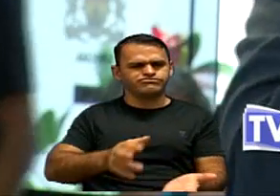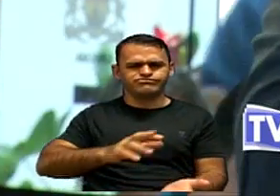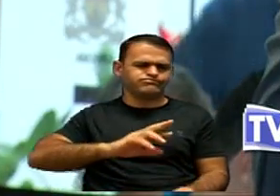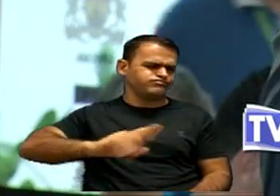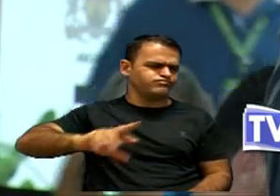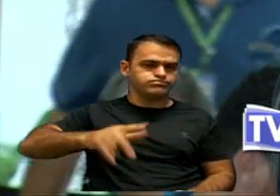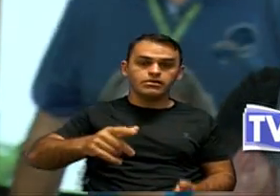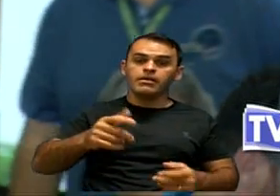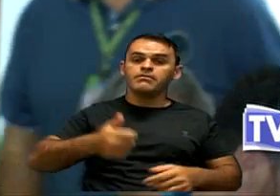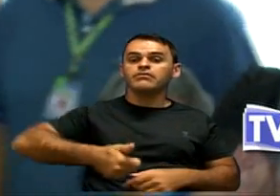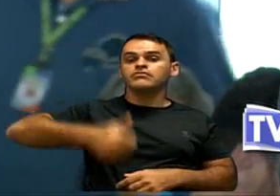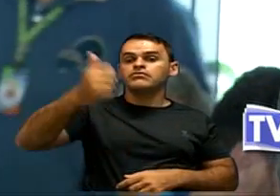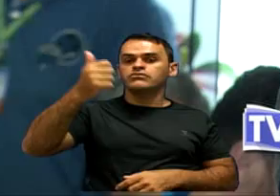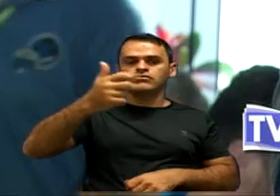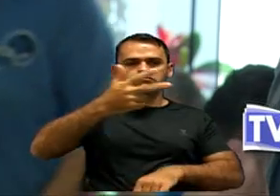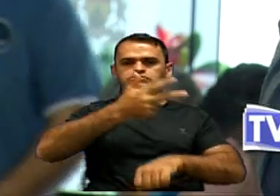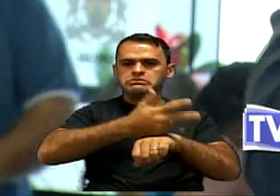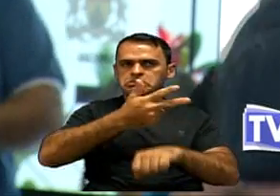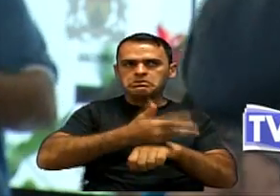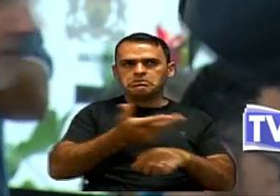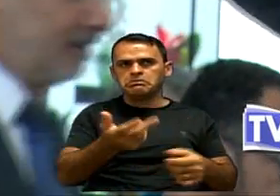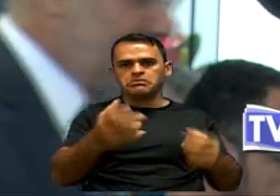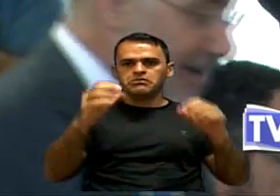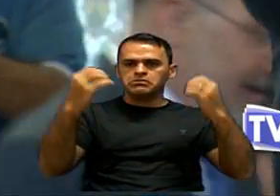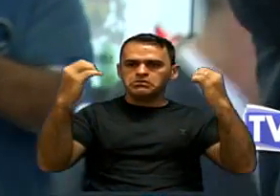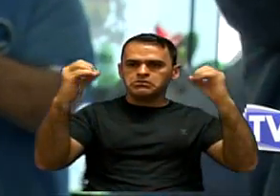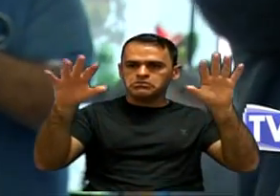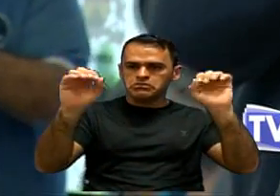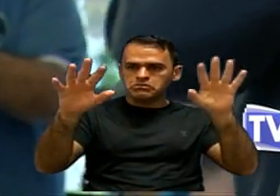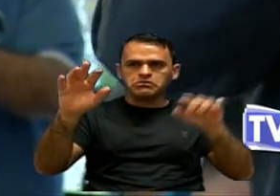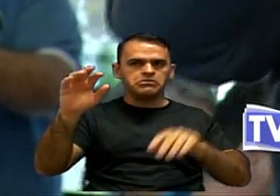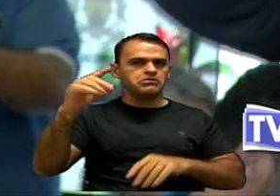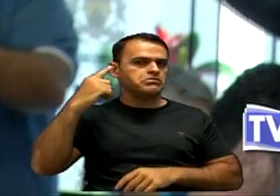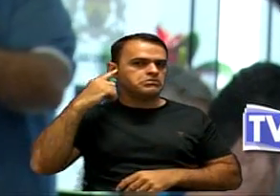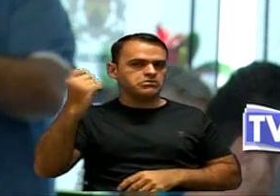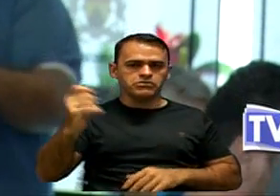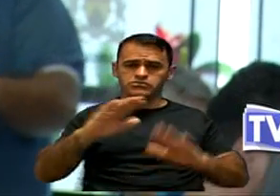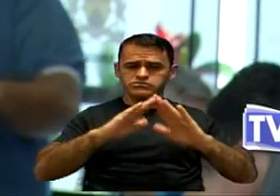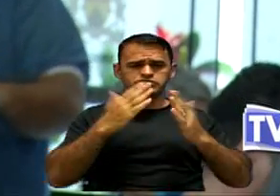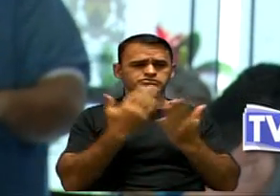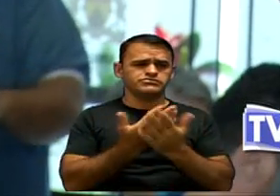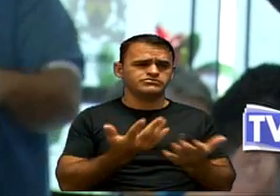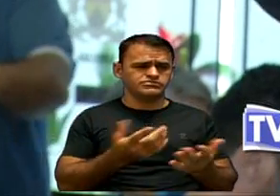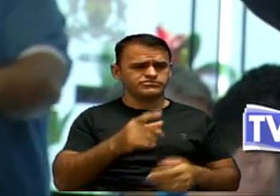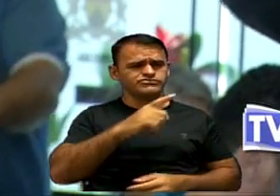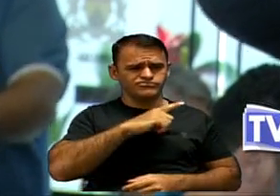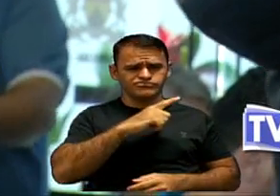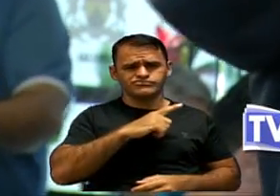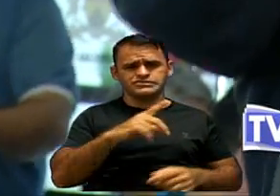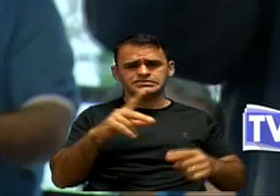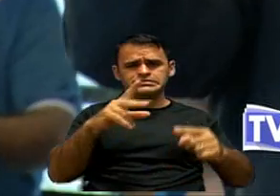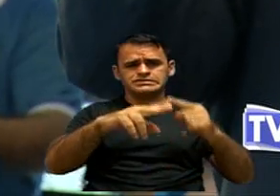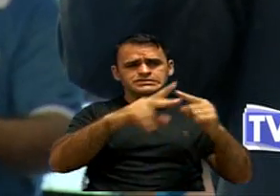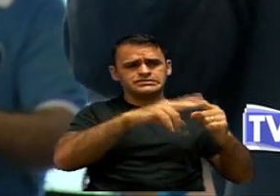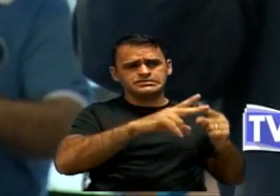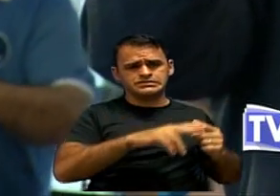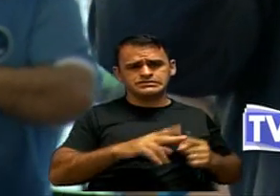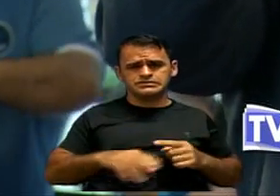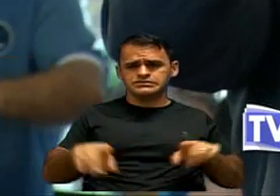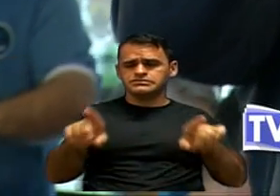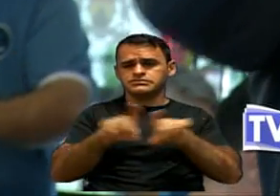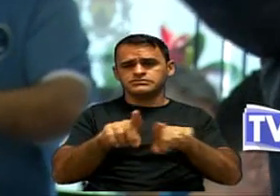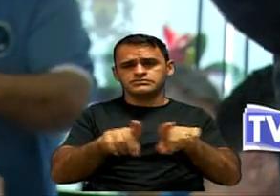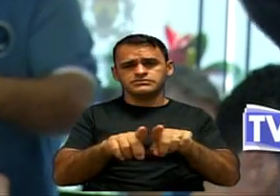com esses furtos. Só que, senhor presidente, o senhor fala também, isso é o que acontece, que eles estão cortando a fiação, né? Daí,